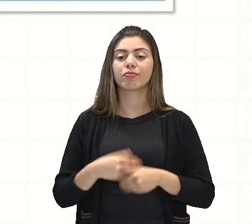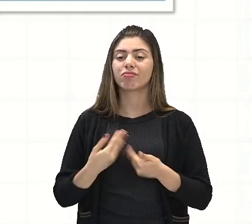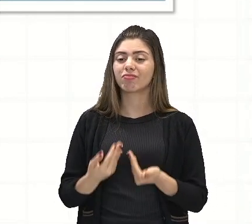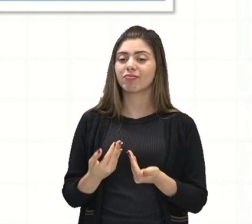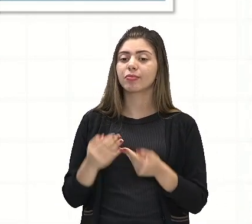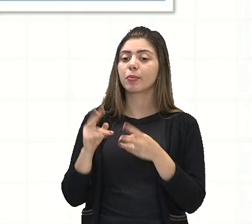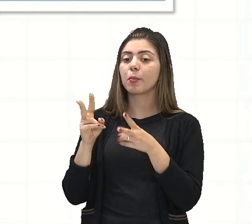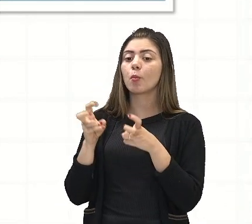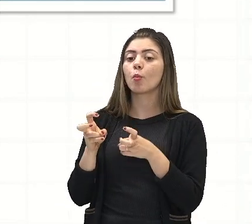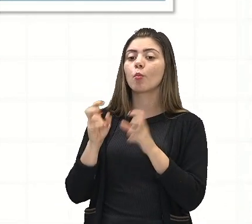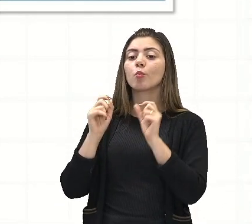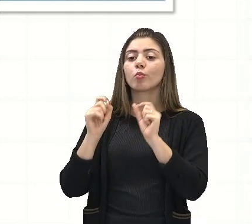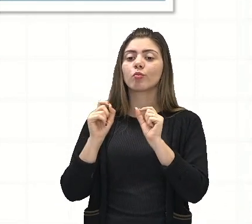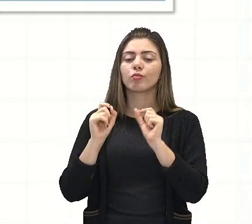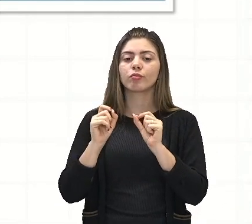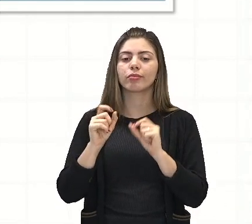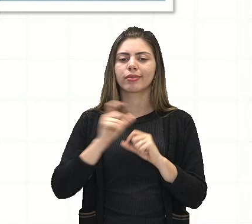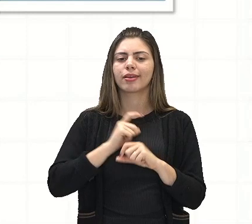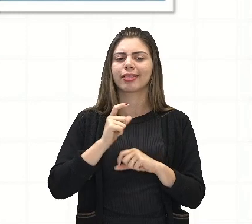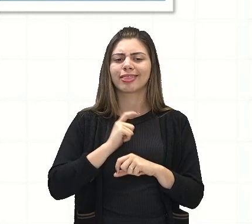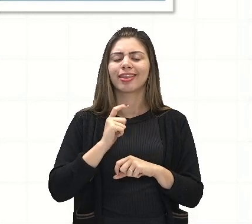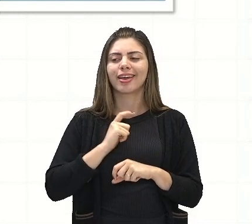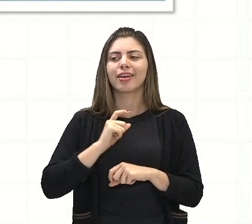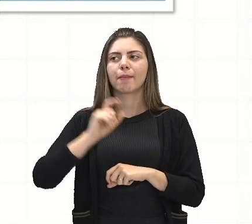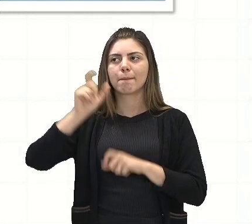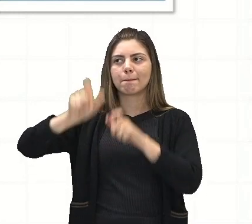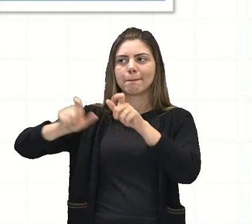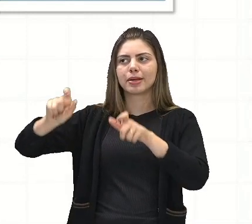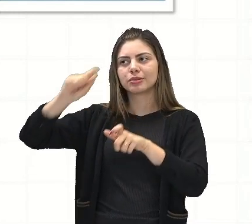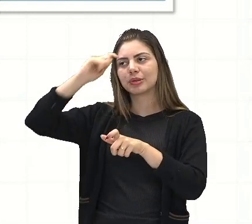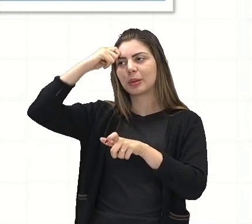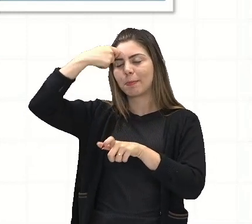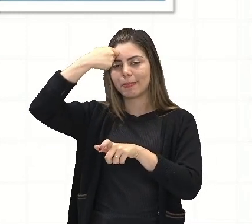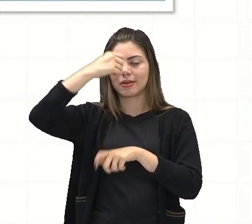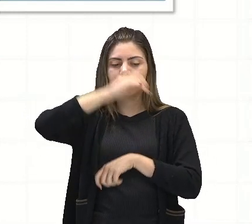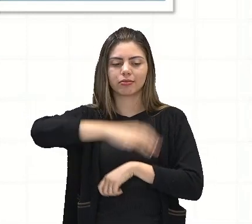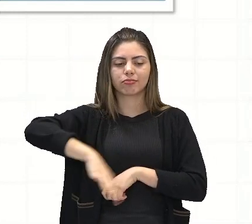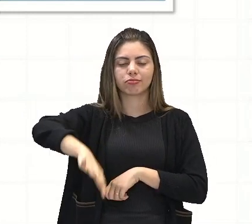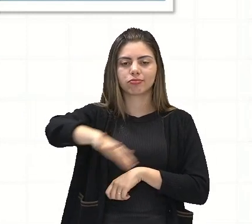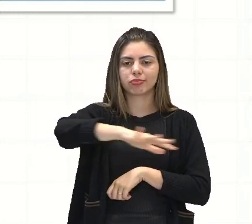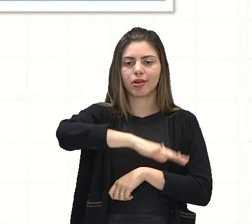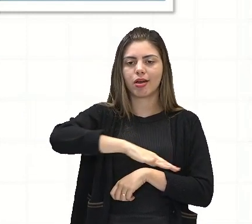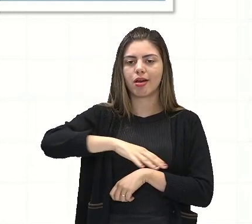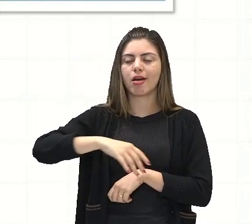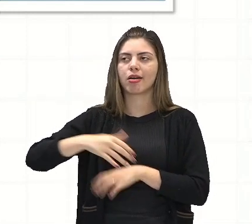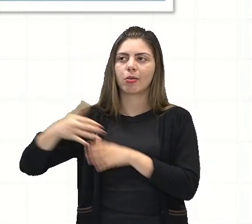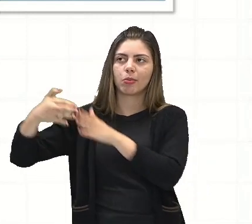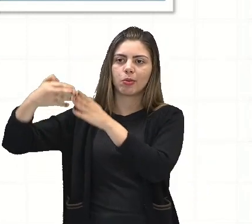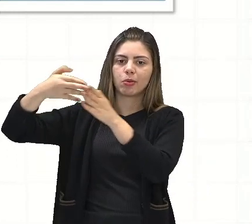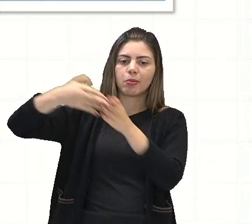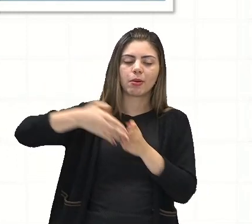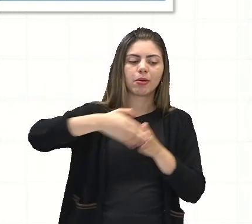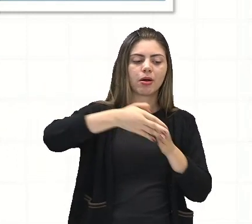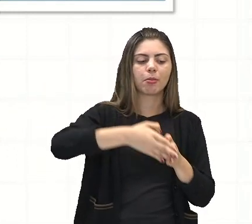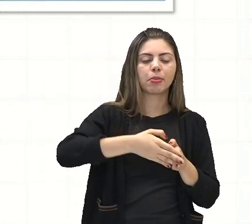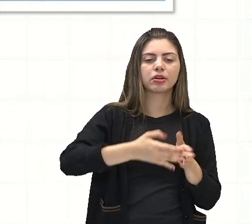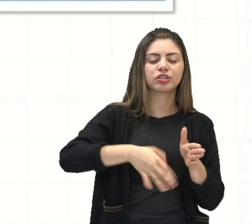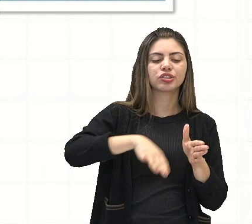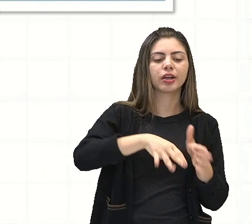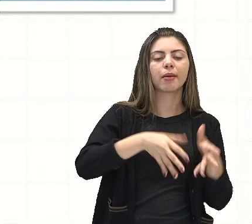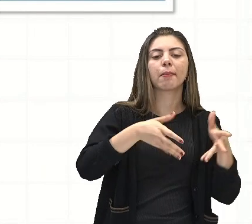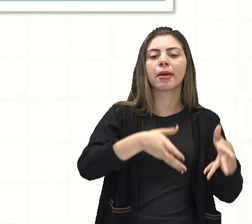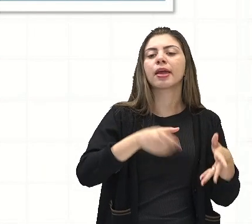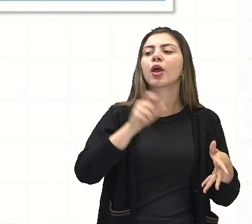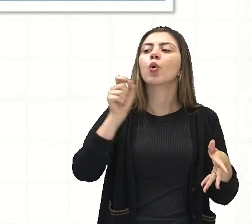Observem aí que eu tenho a presença de africanos aqui na nossa região que foram trazidos justamente para trabalhar nas fazendas